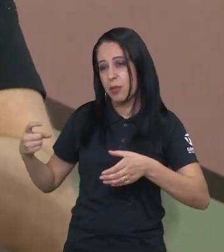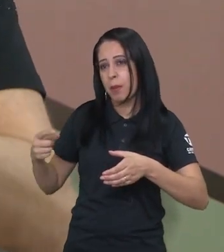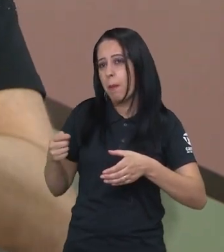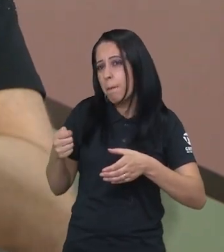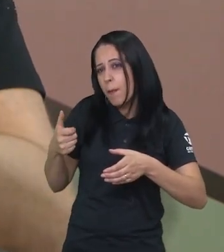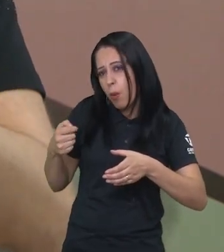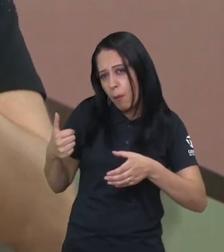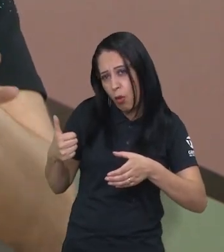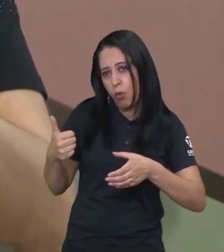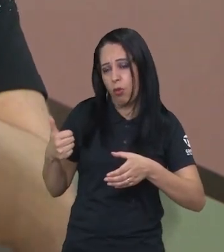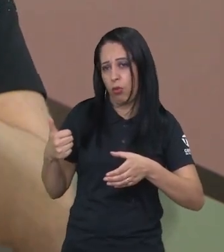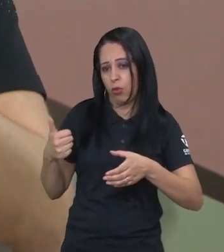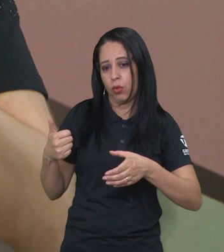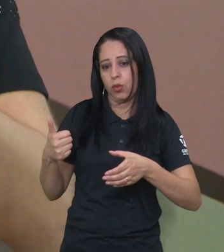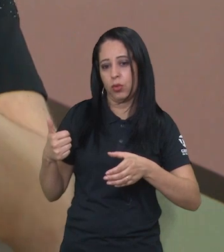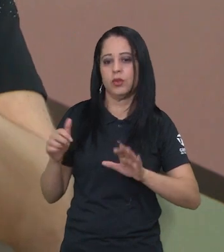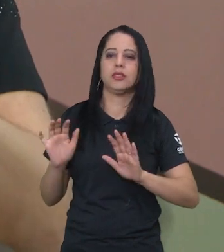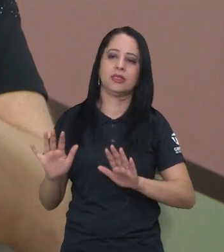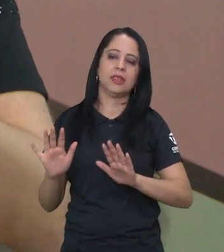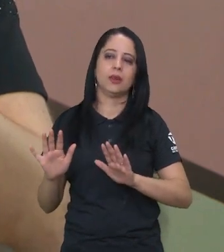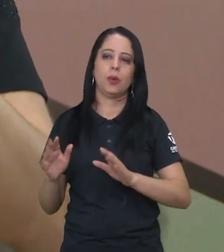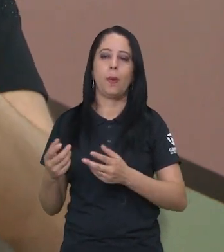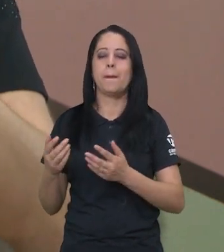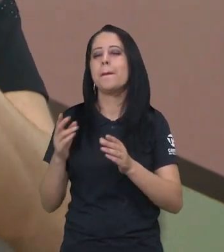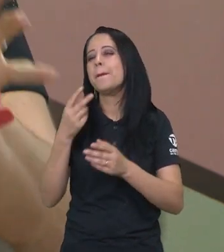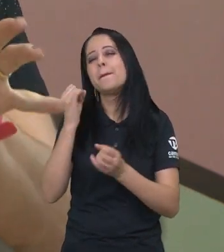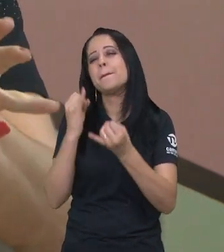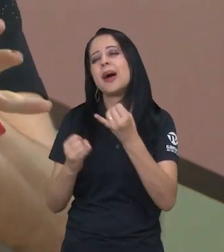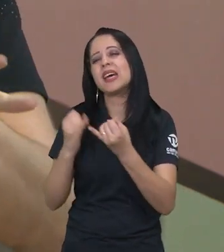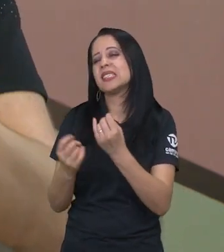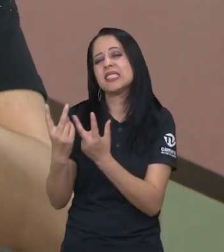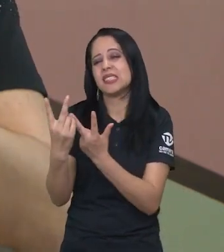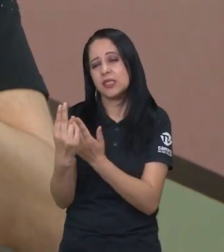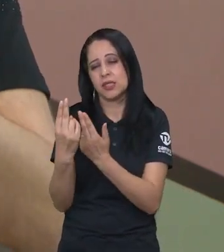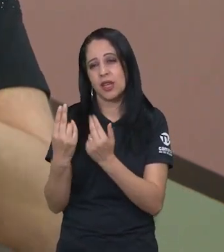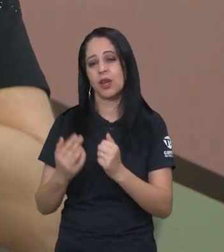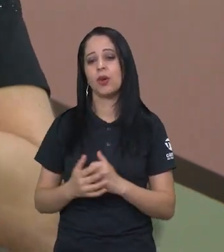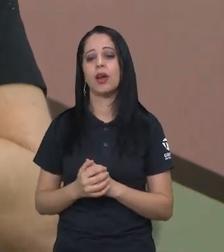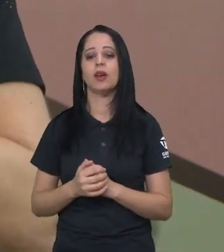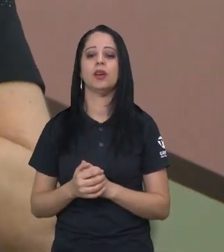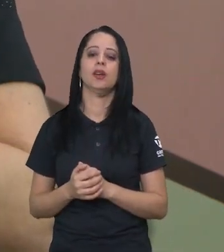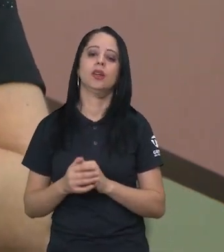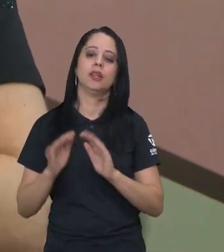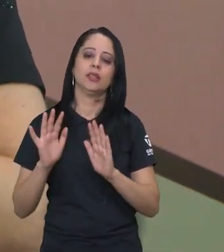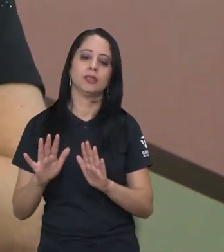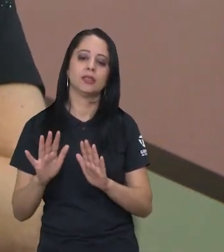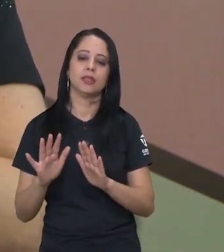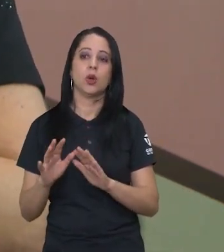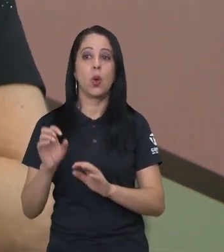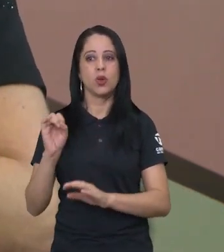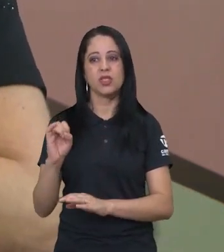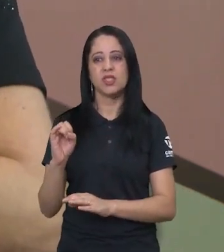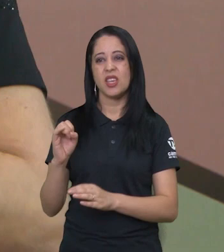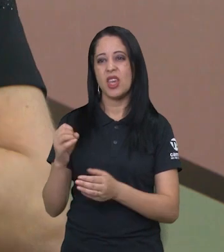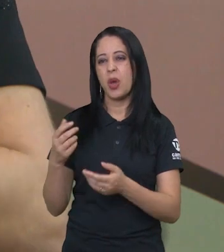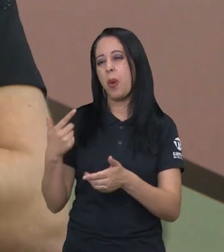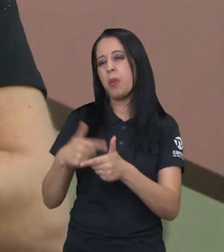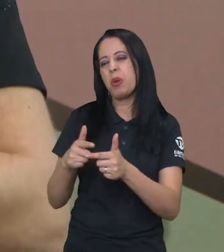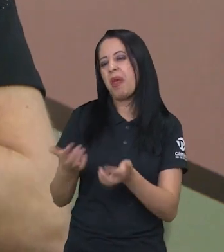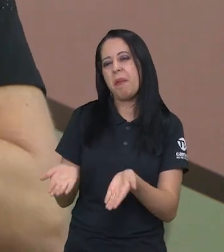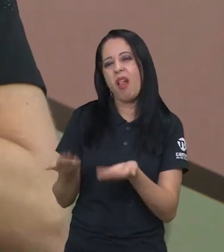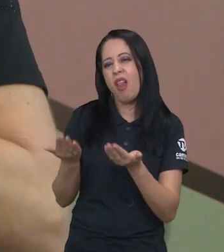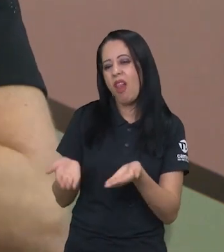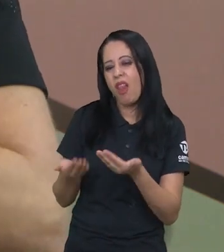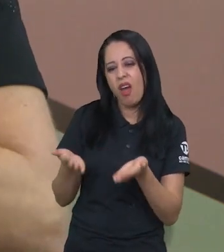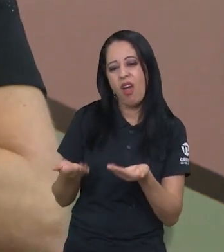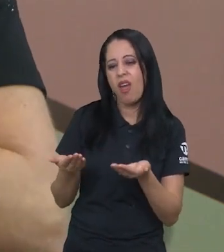alta complexidade, não muda muito o processo todo, só vai mudar dentro do laboratório. E aí quando a gente vai para baixa complexidade, a gente